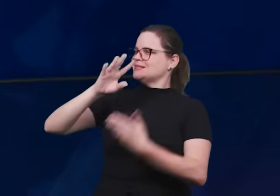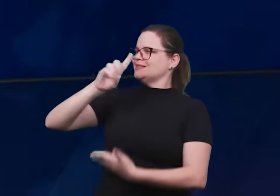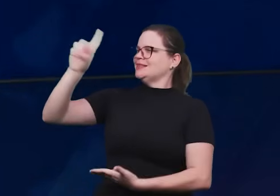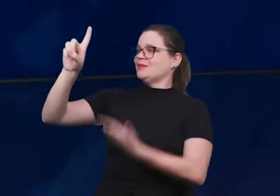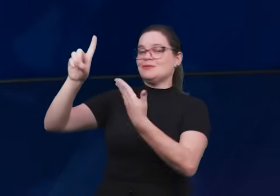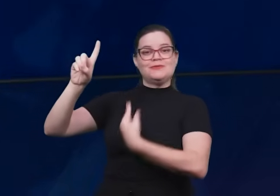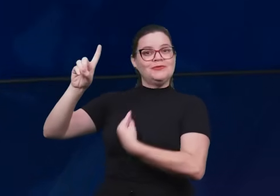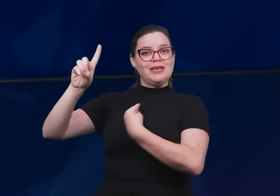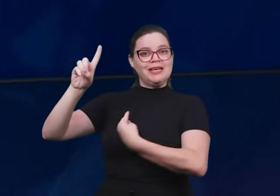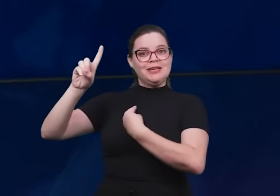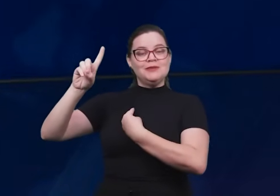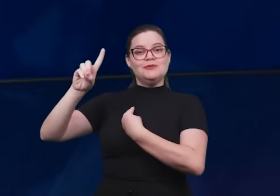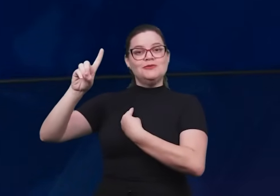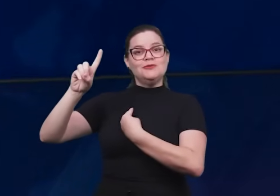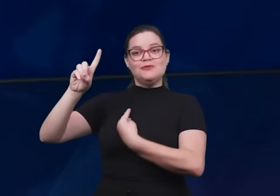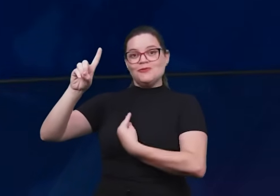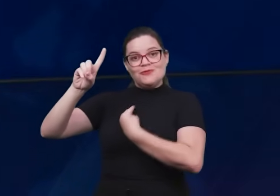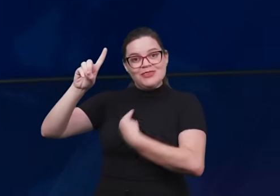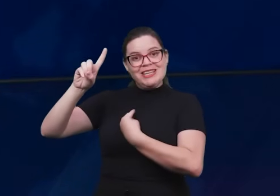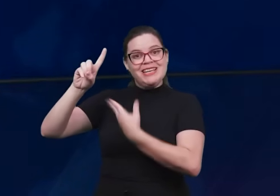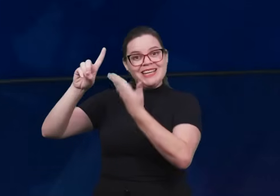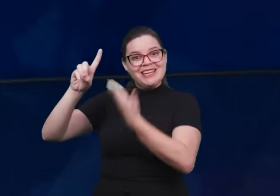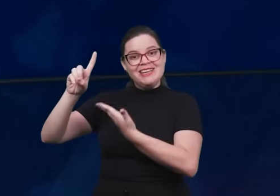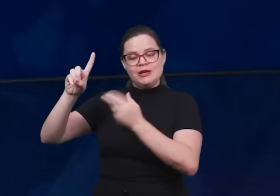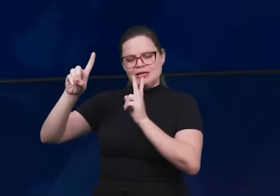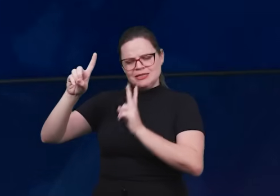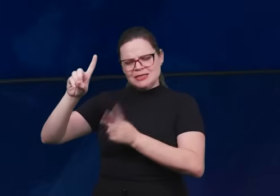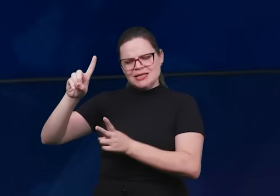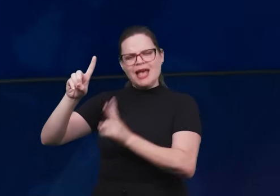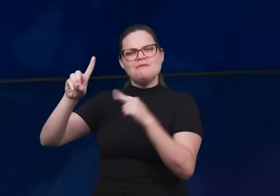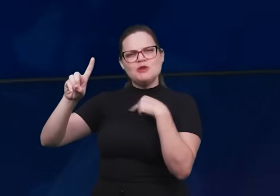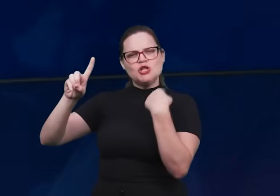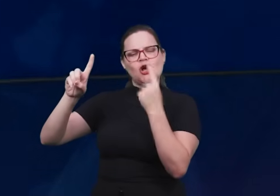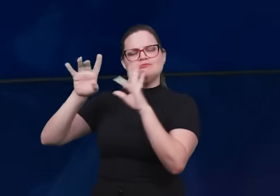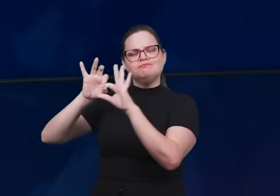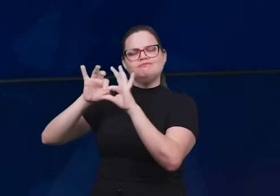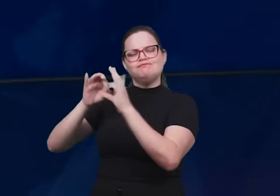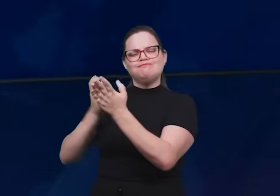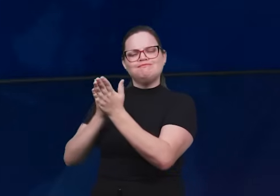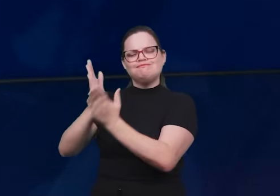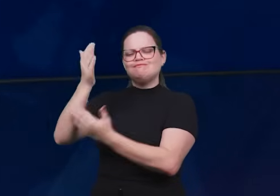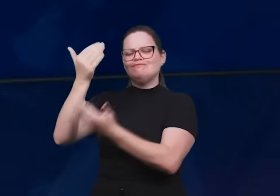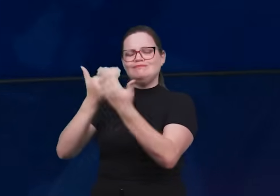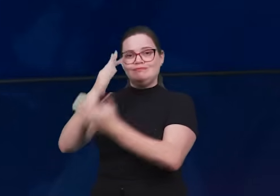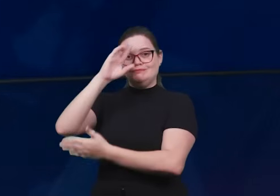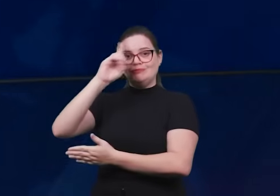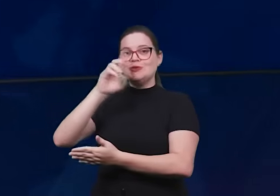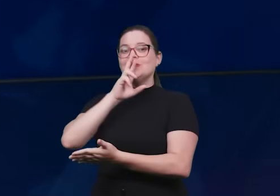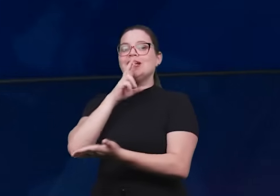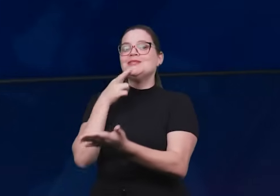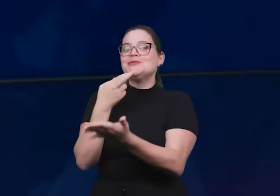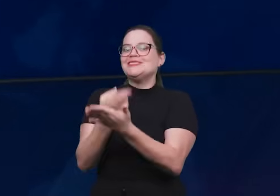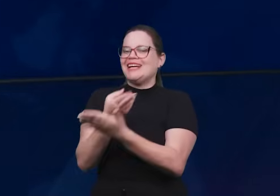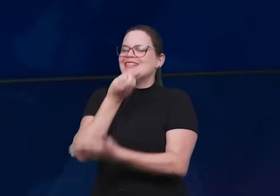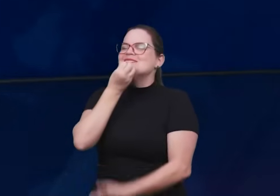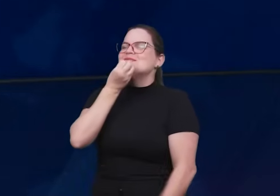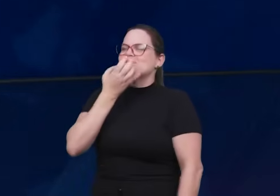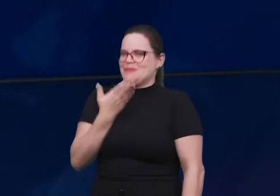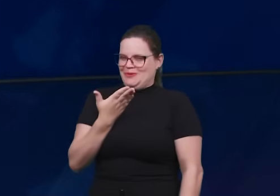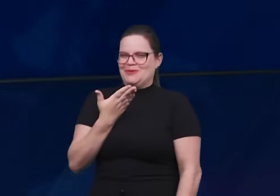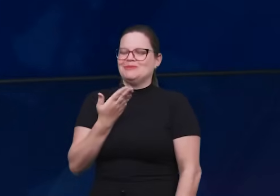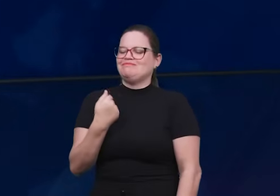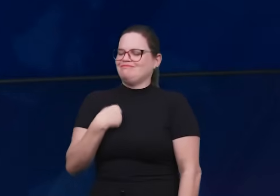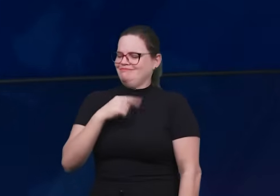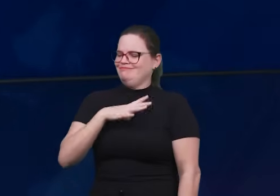vivo, de viver uma vida de constância diante de Deus. E os resultados serão, por